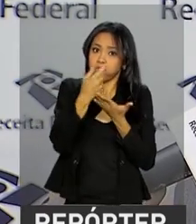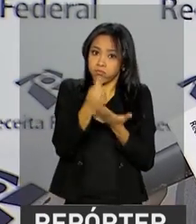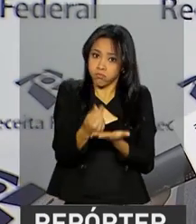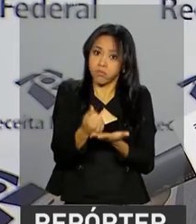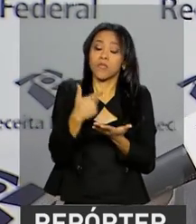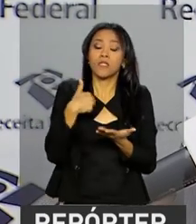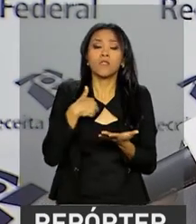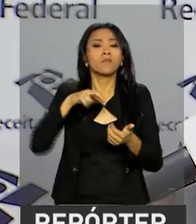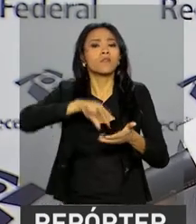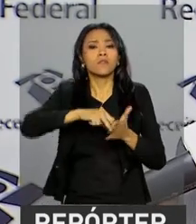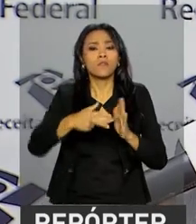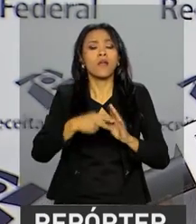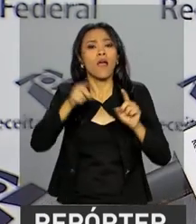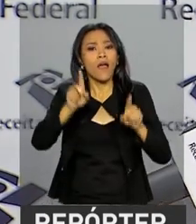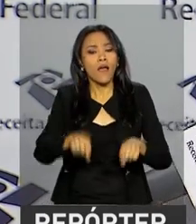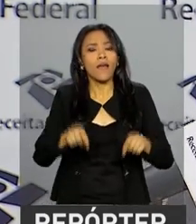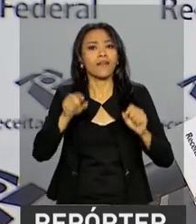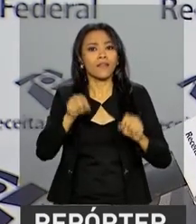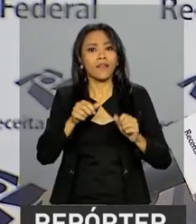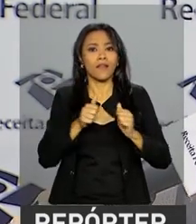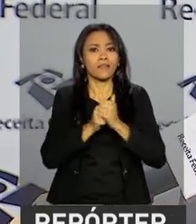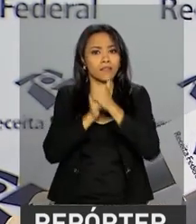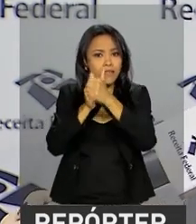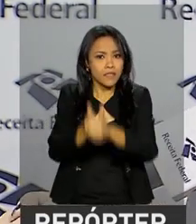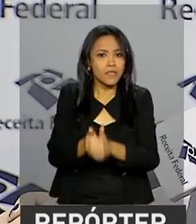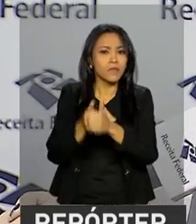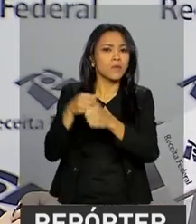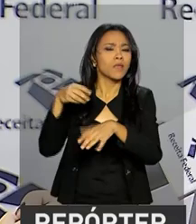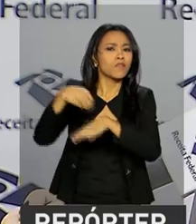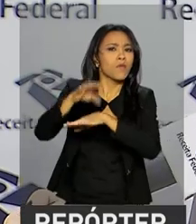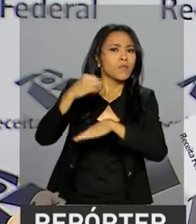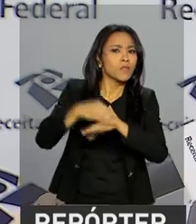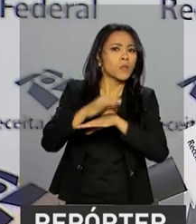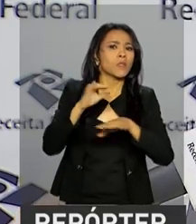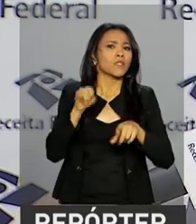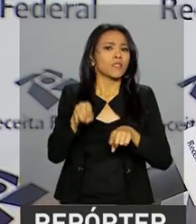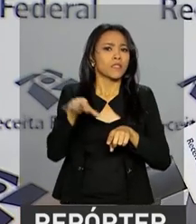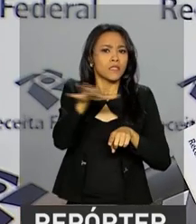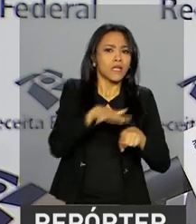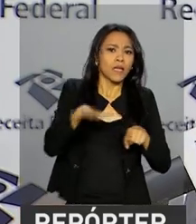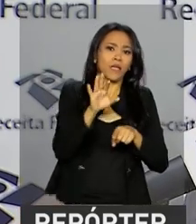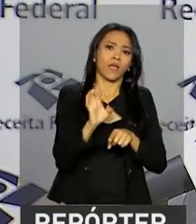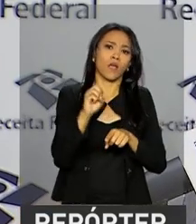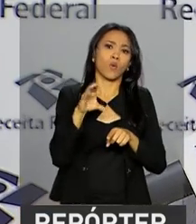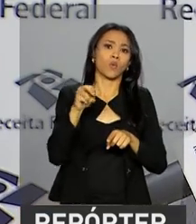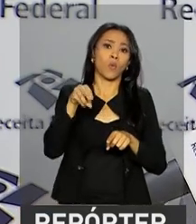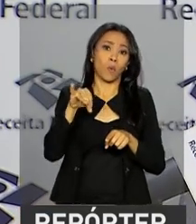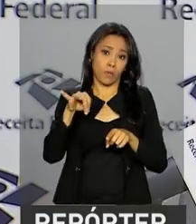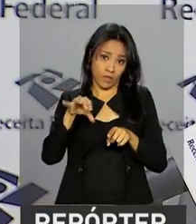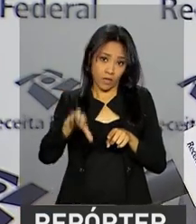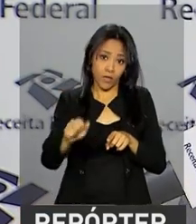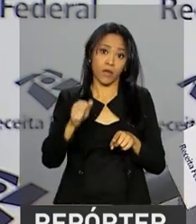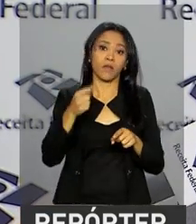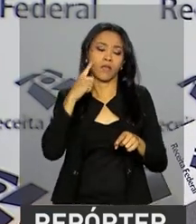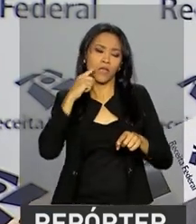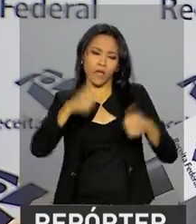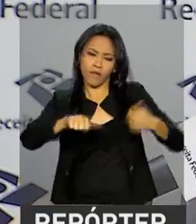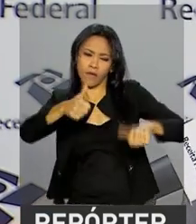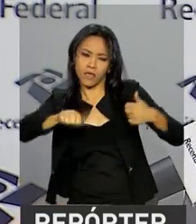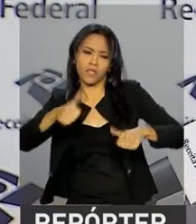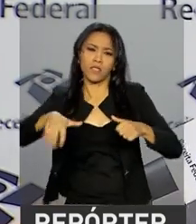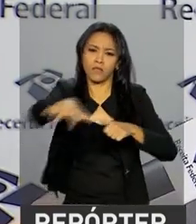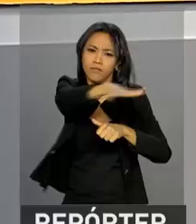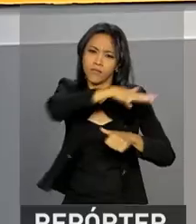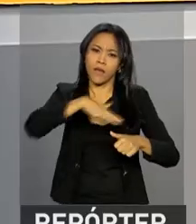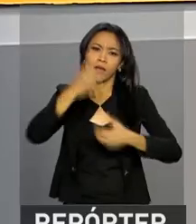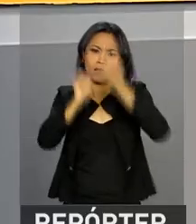com o desempenho dos indicadores macroeconômicos, sobretudo indicadores que medem o consumo no varejo e a produção